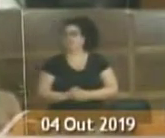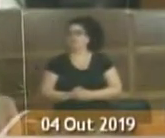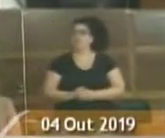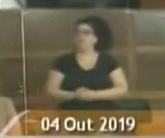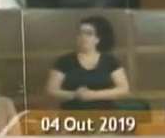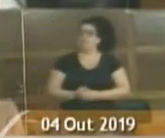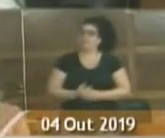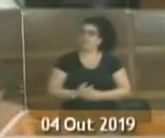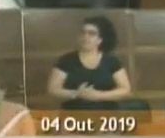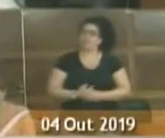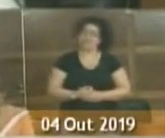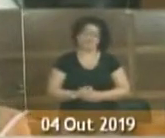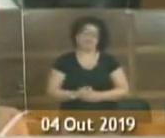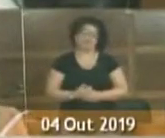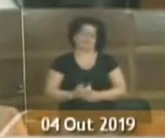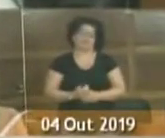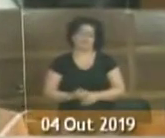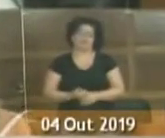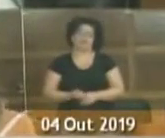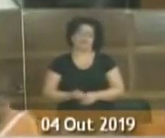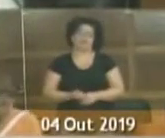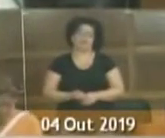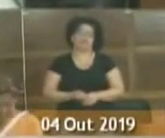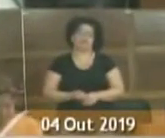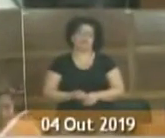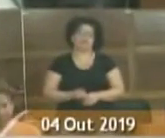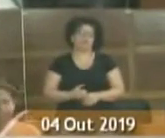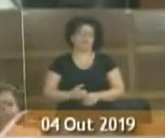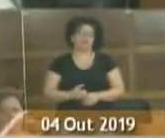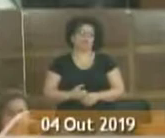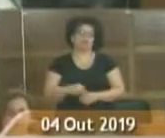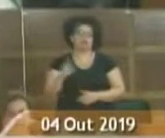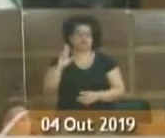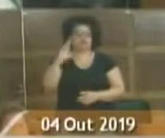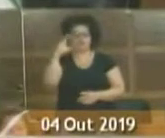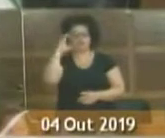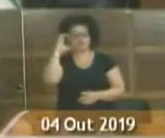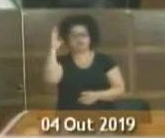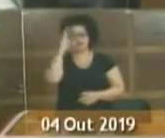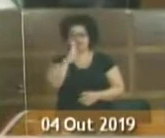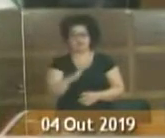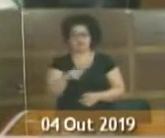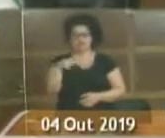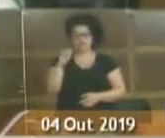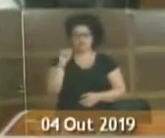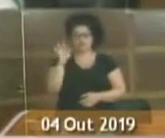ao meu amigo Natan ali, que eu estou vendo, está representando aqui a Tite, né?